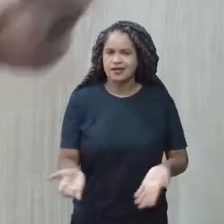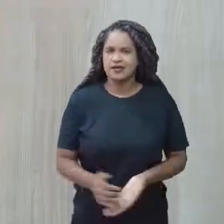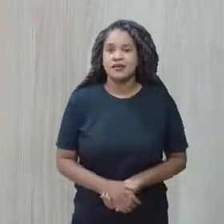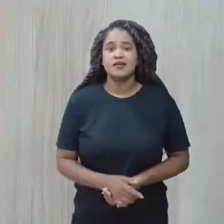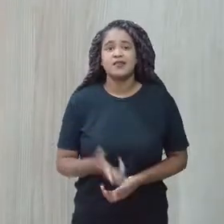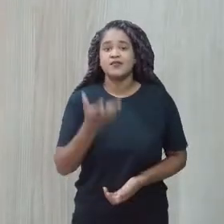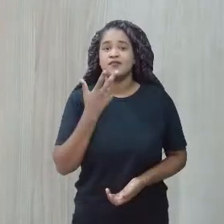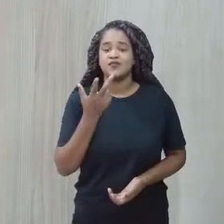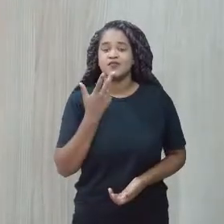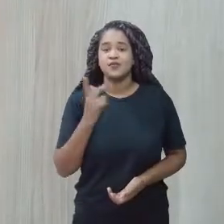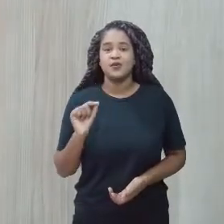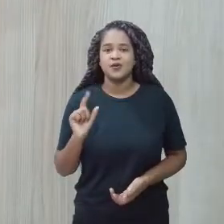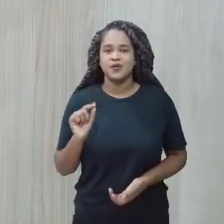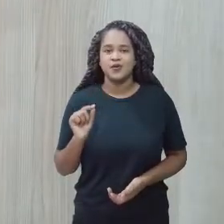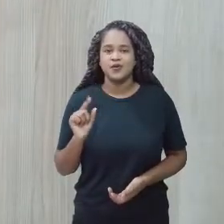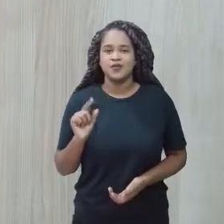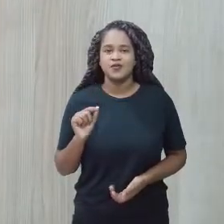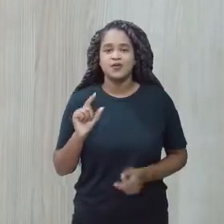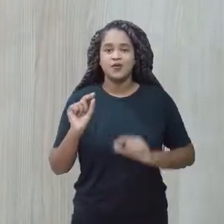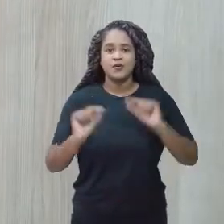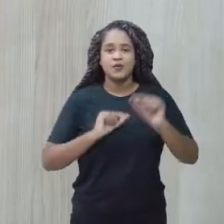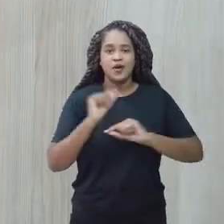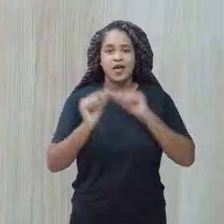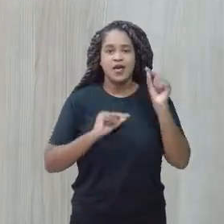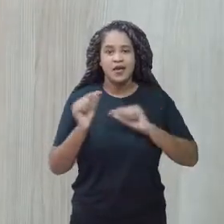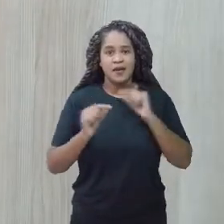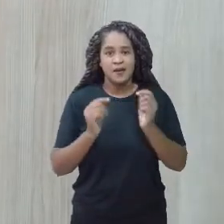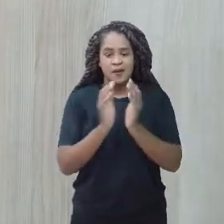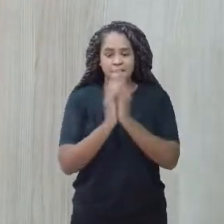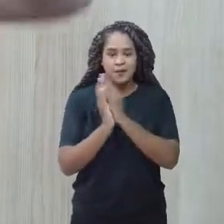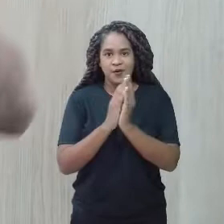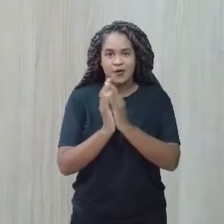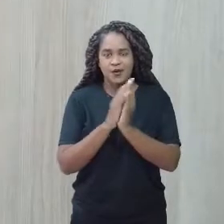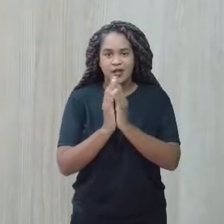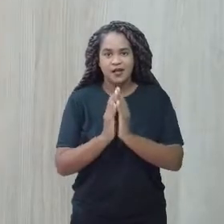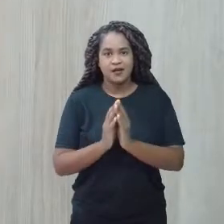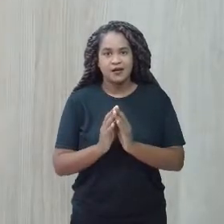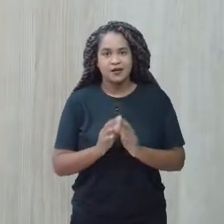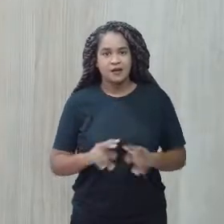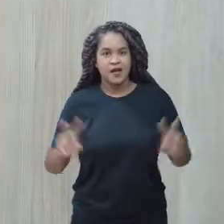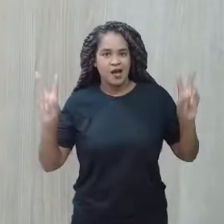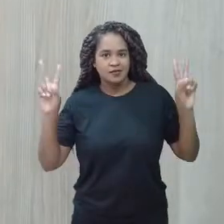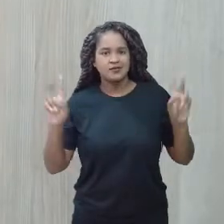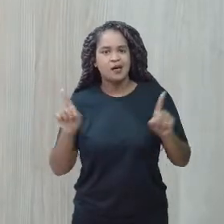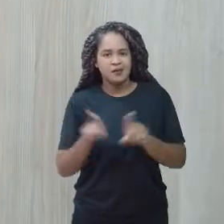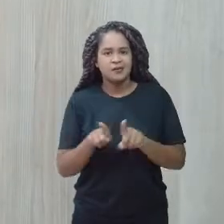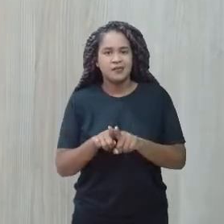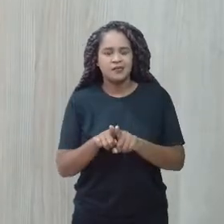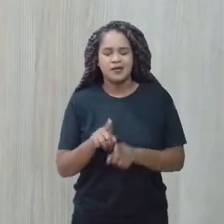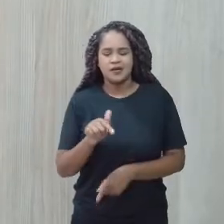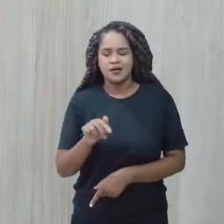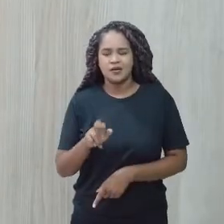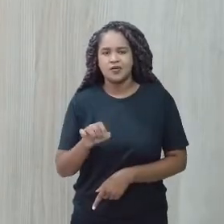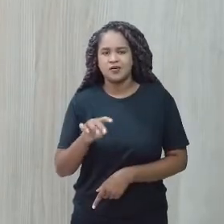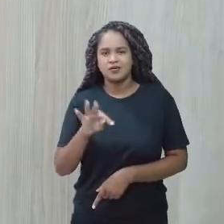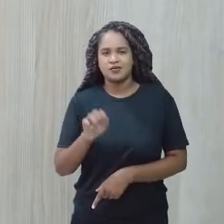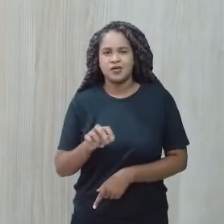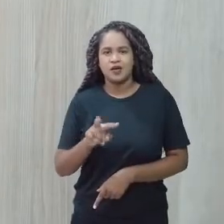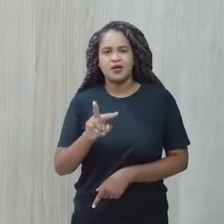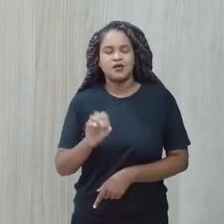Ele colocou um bonequinho assim, ó. Então acho que ele já praticou o slackline, né? Gustavo apareceu aqui, bom